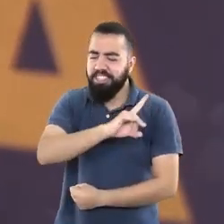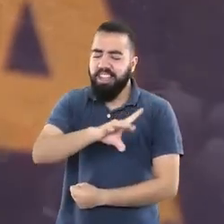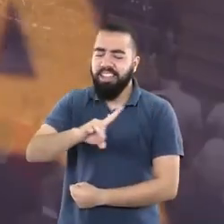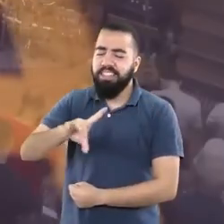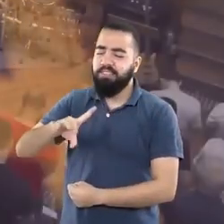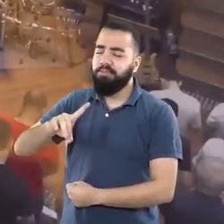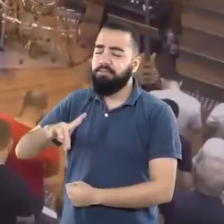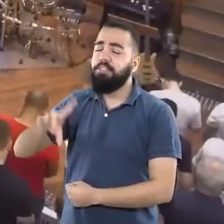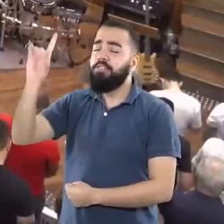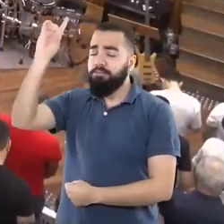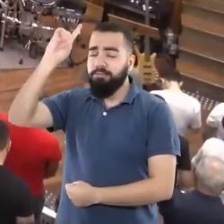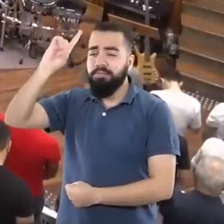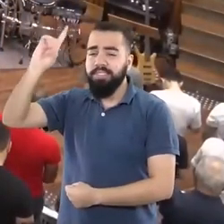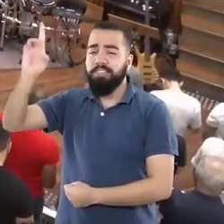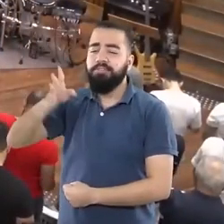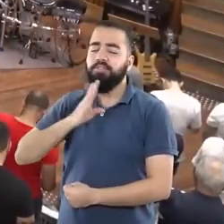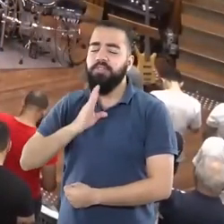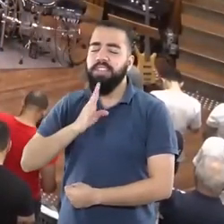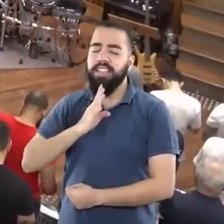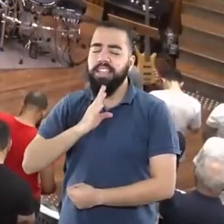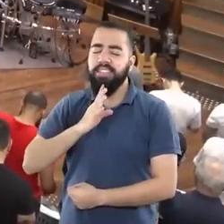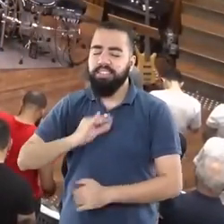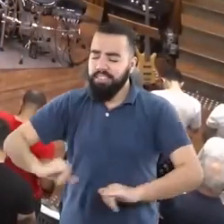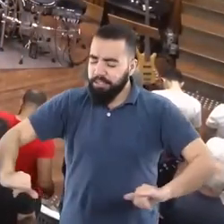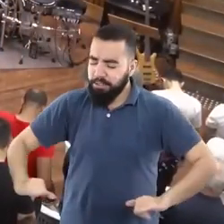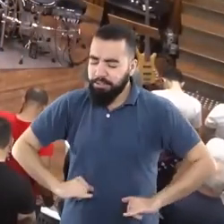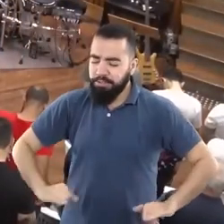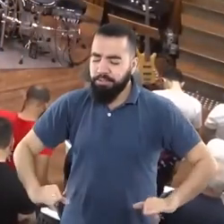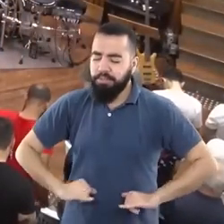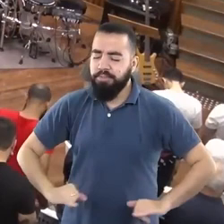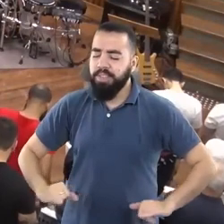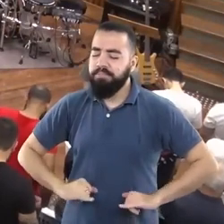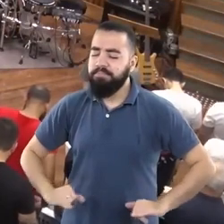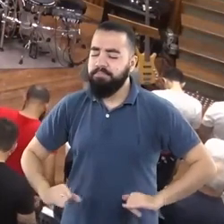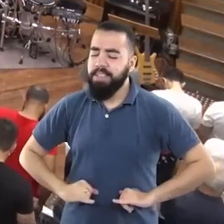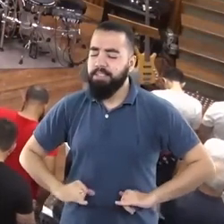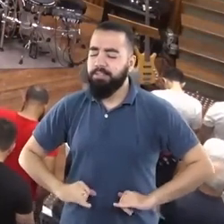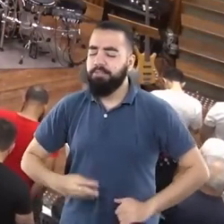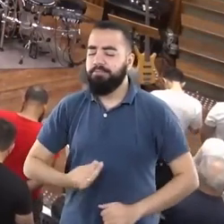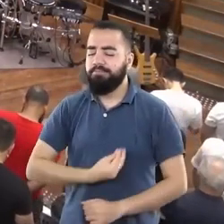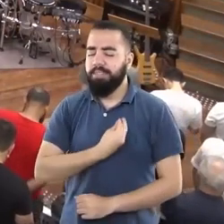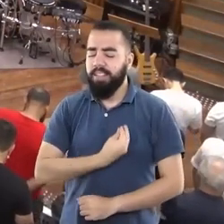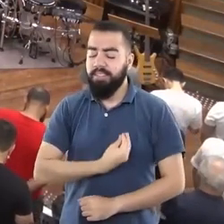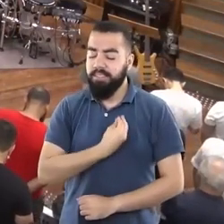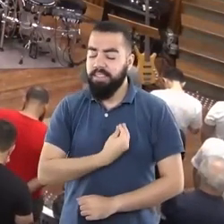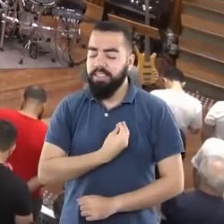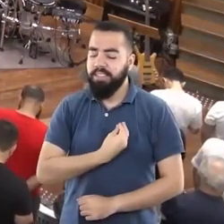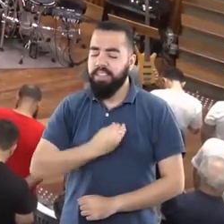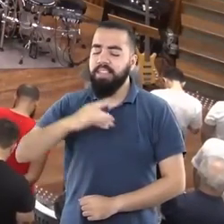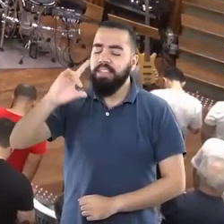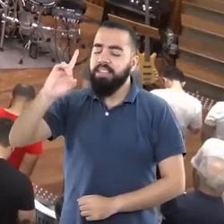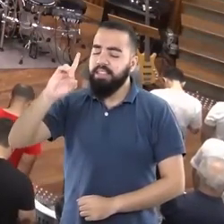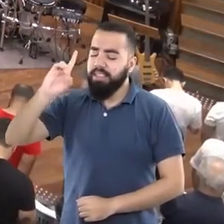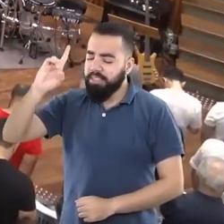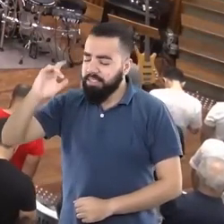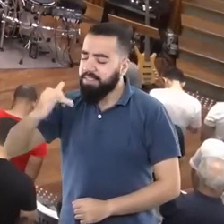áreas sensíveis que estão doídas, meu Deus, na nossa vida. E eu te peço agora,